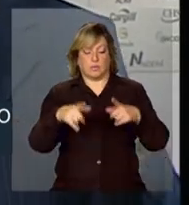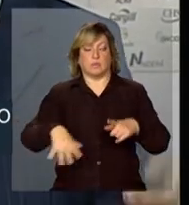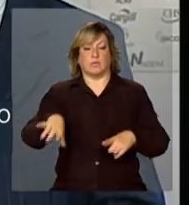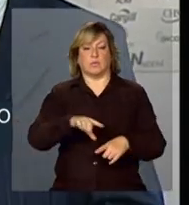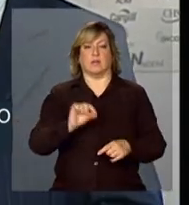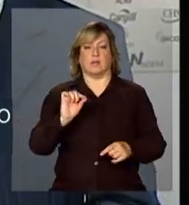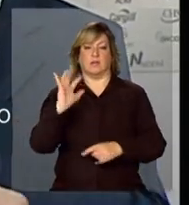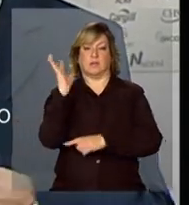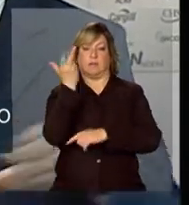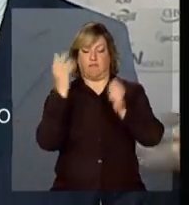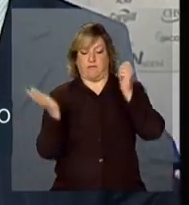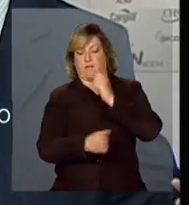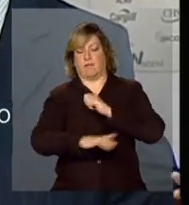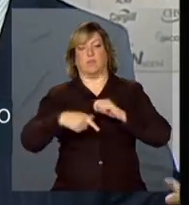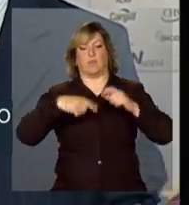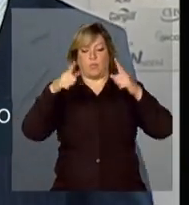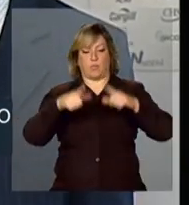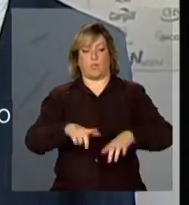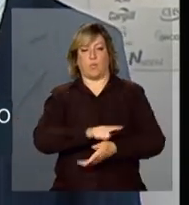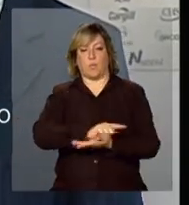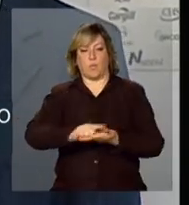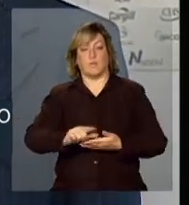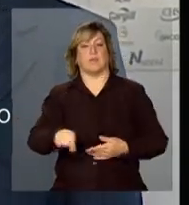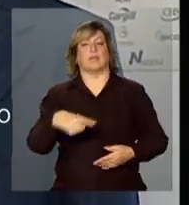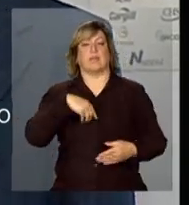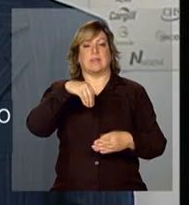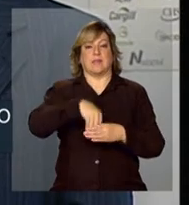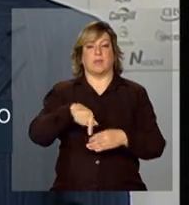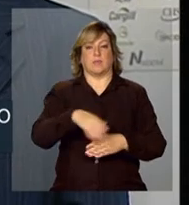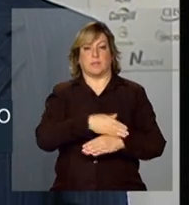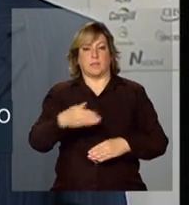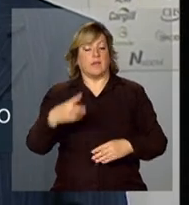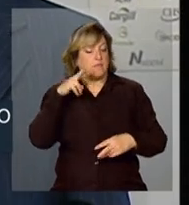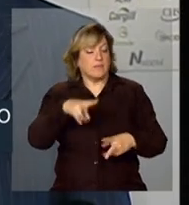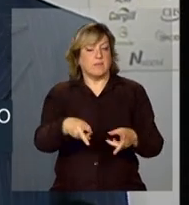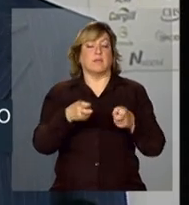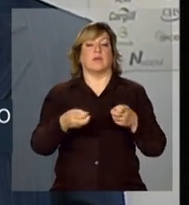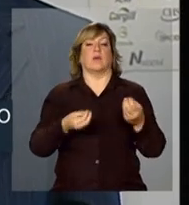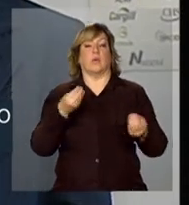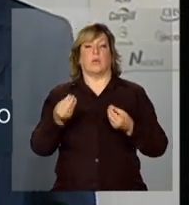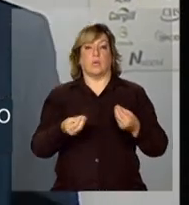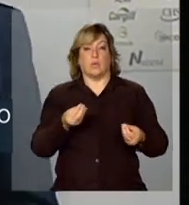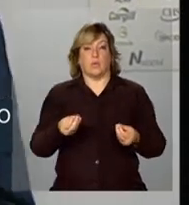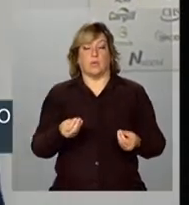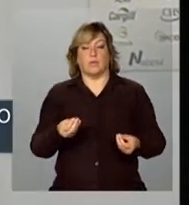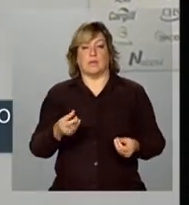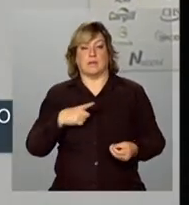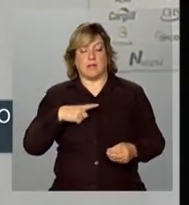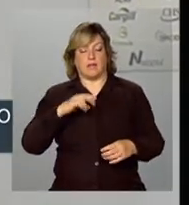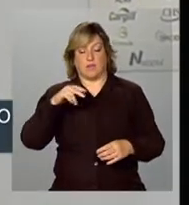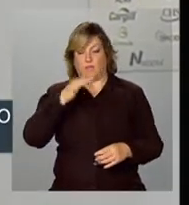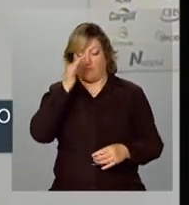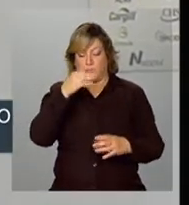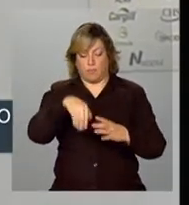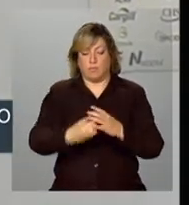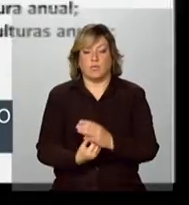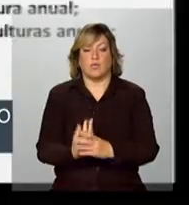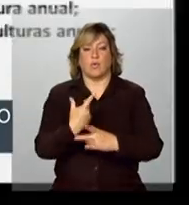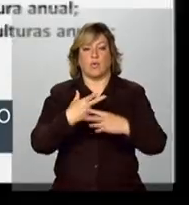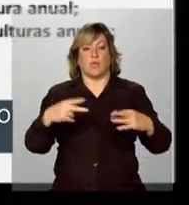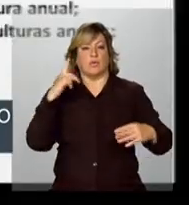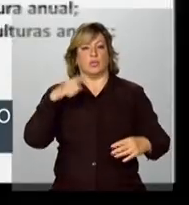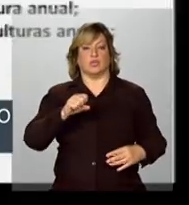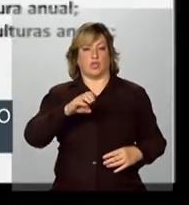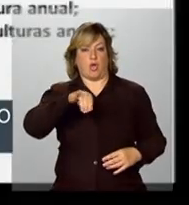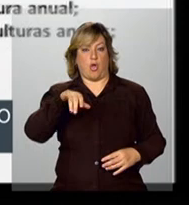foram desflorestados dentro do período da moratória da soja, e foram identificados com presença de cultura da soja através de